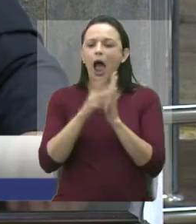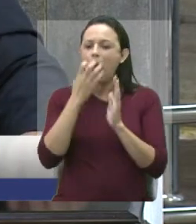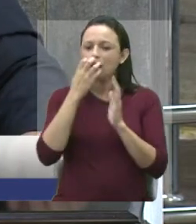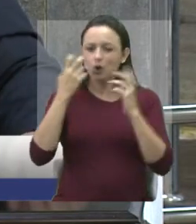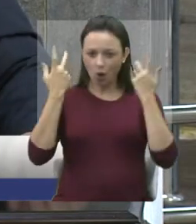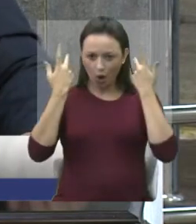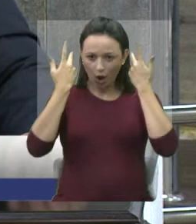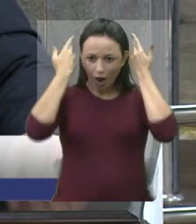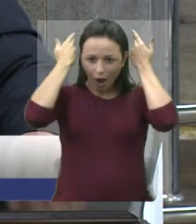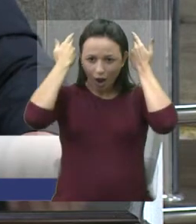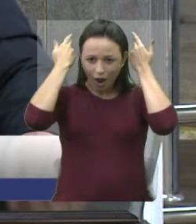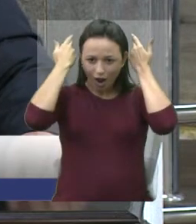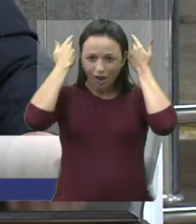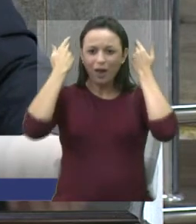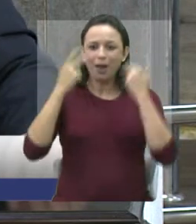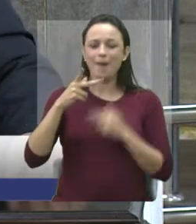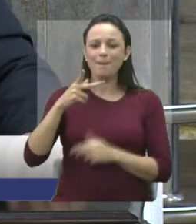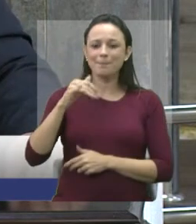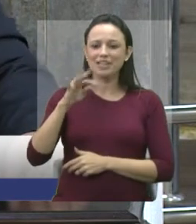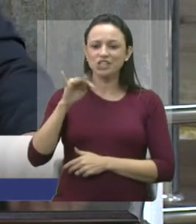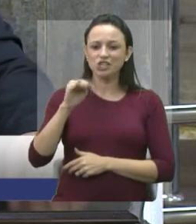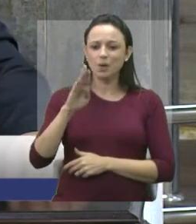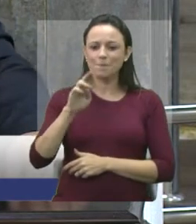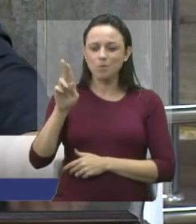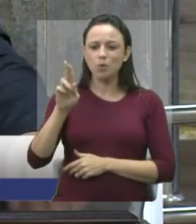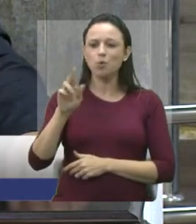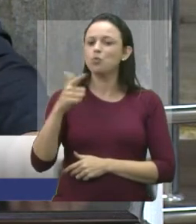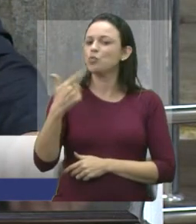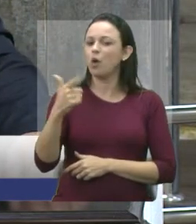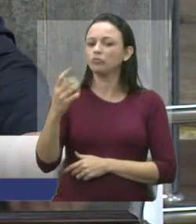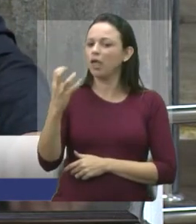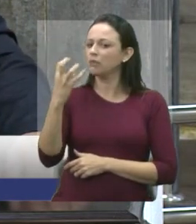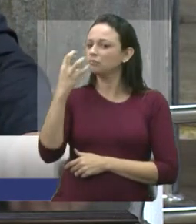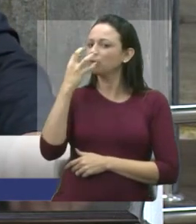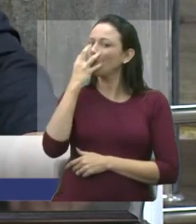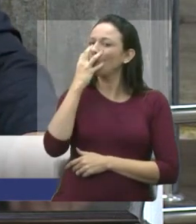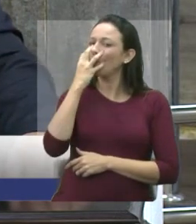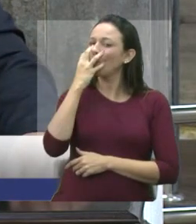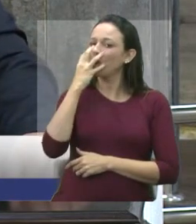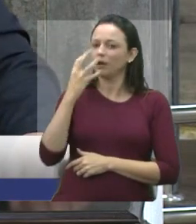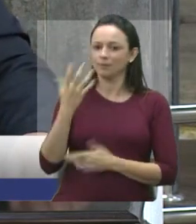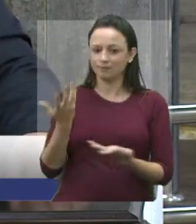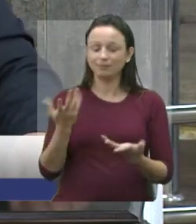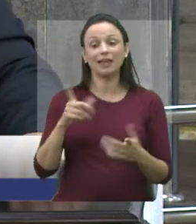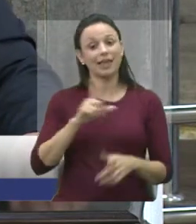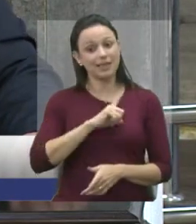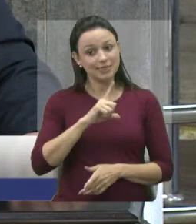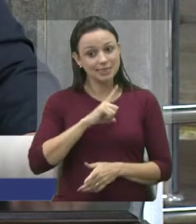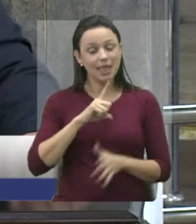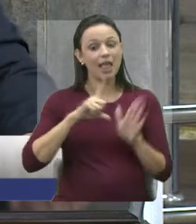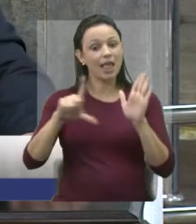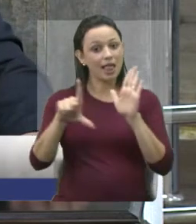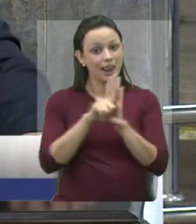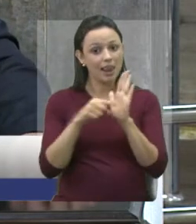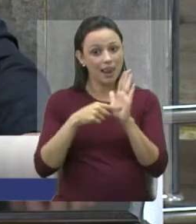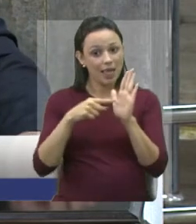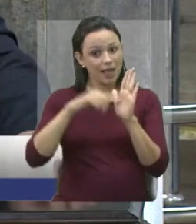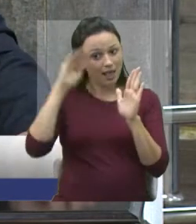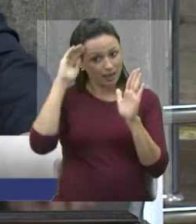focinheira. E também existe lei para isso. Tá? E toda lei que tem que ser